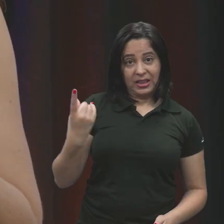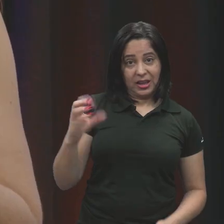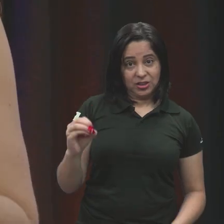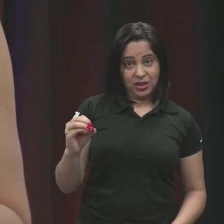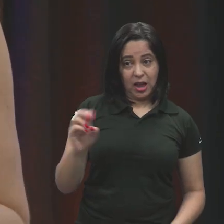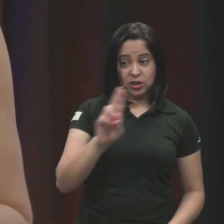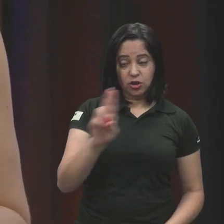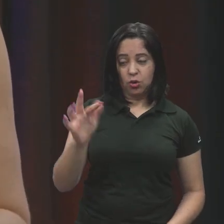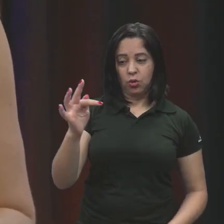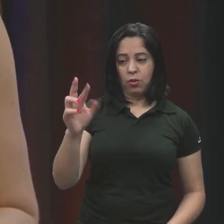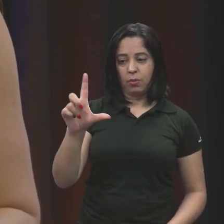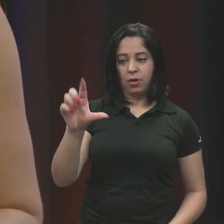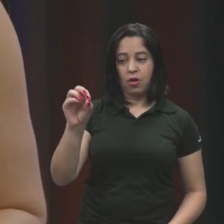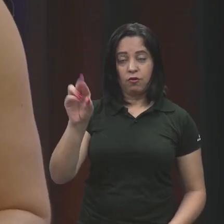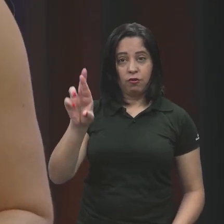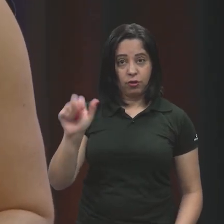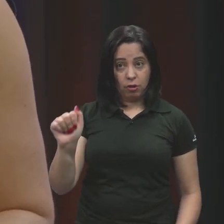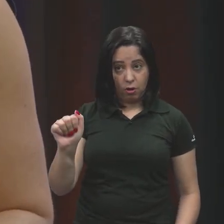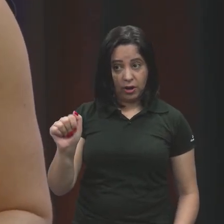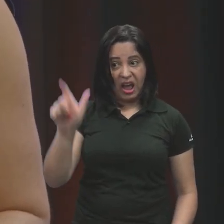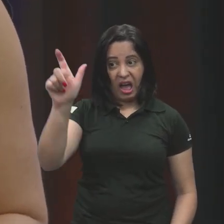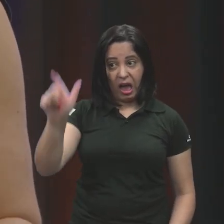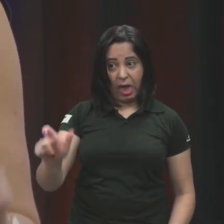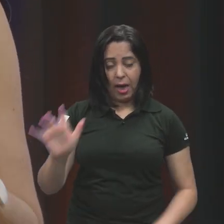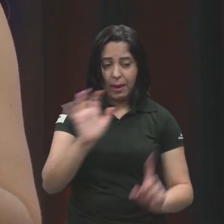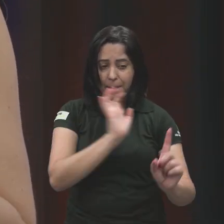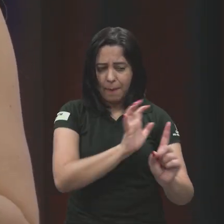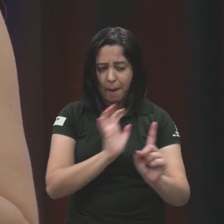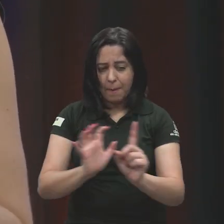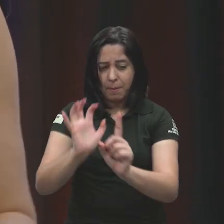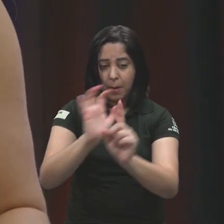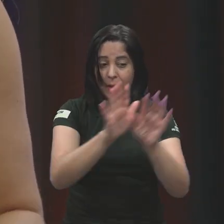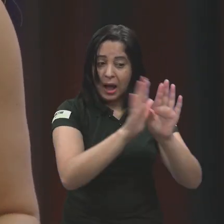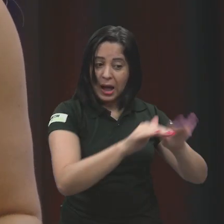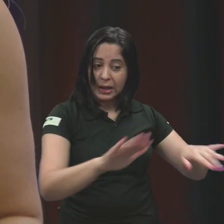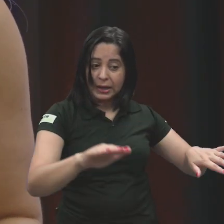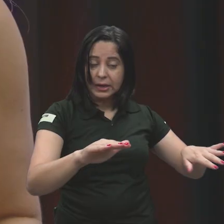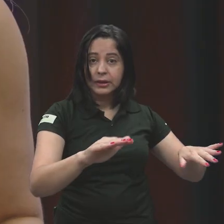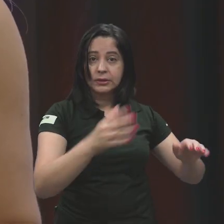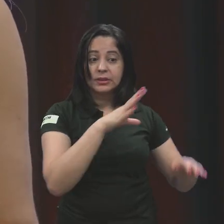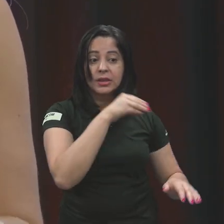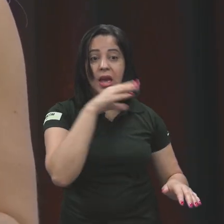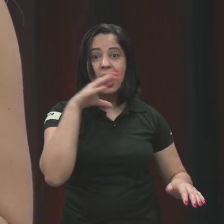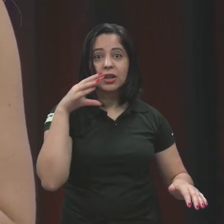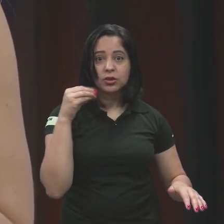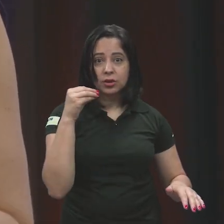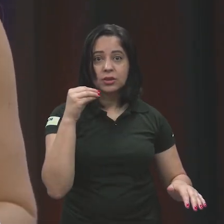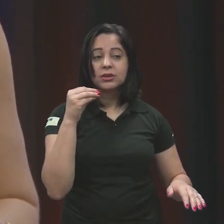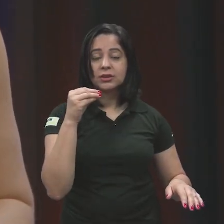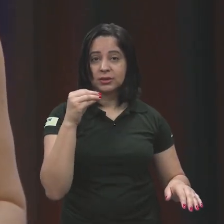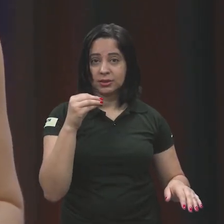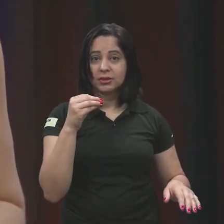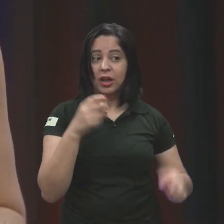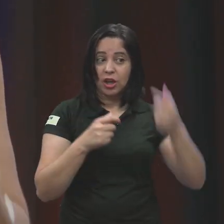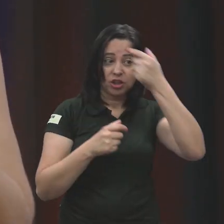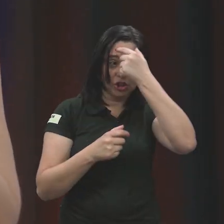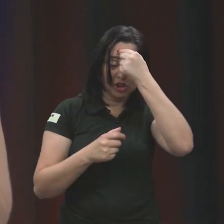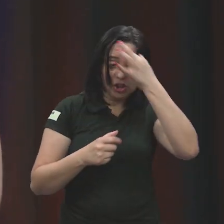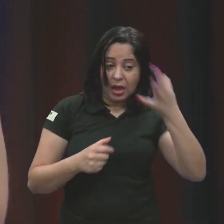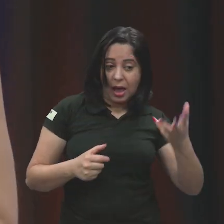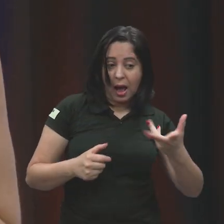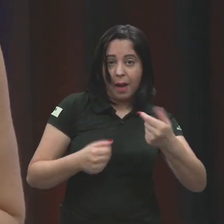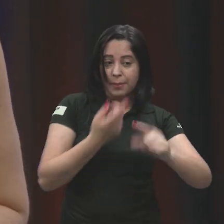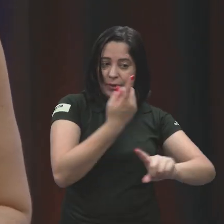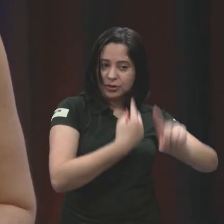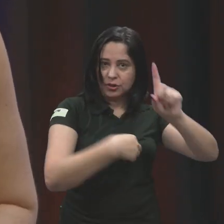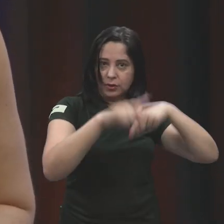através de sua arte, vem inspirando muitas crianças e adolescentes a desenvolverem seus próprios dons. E aqui eu